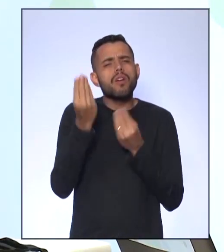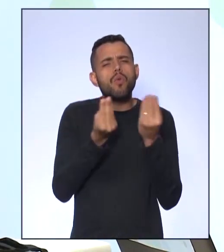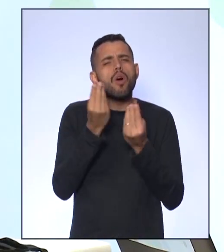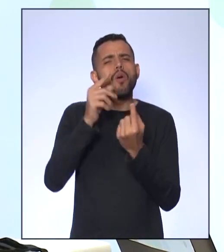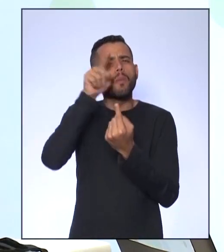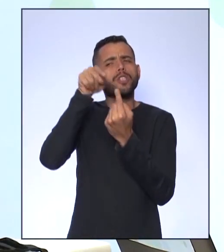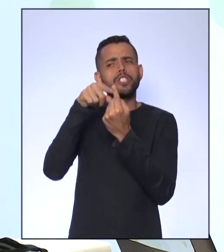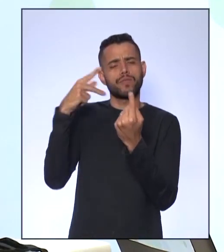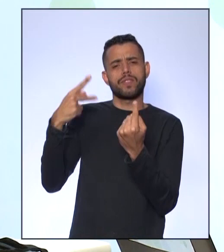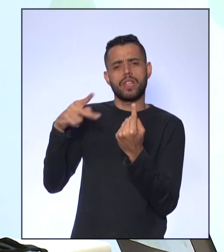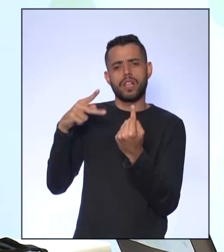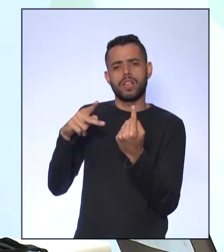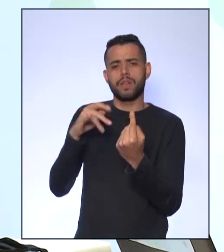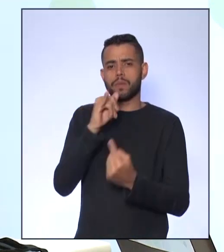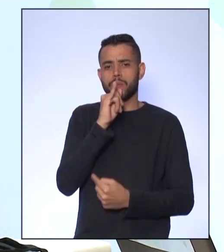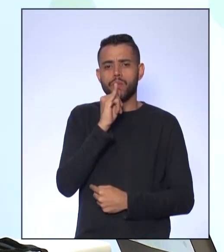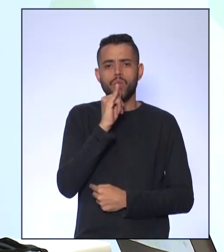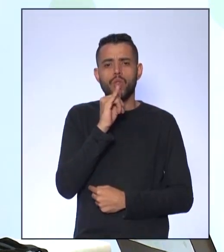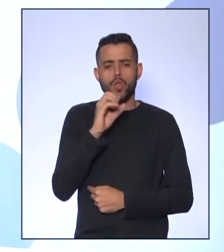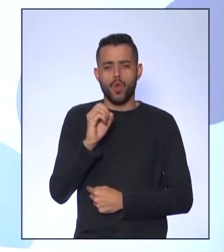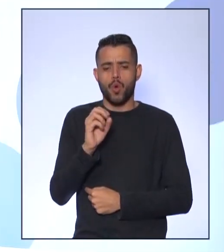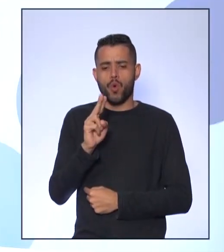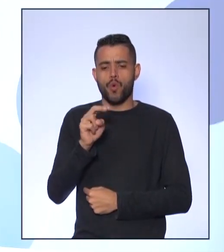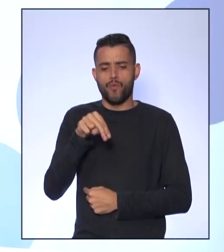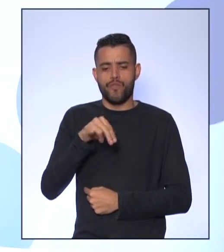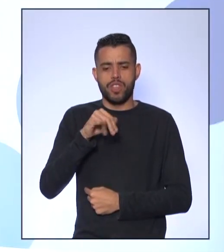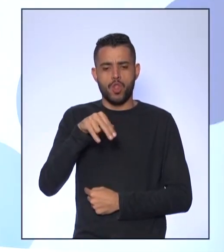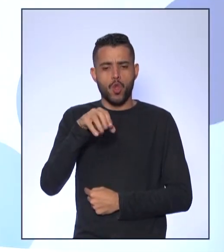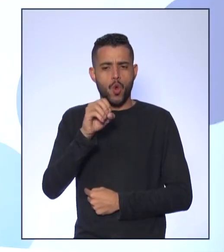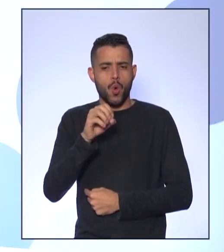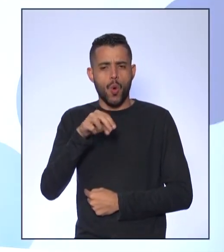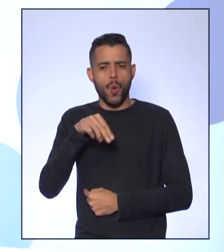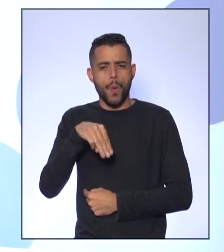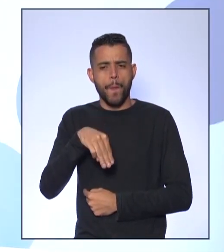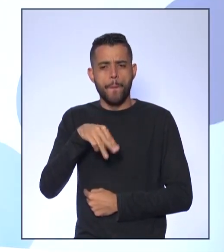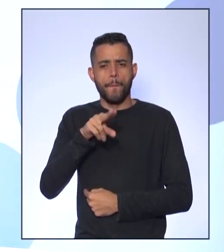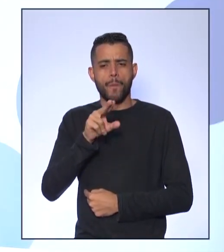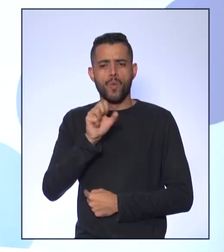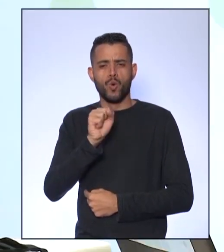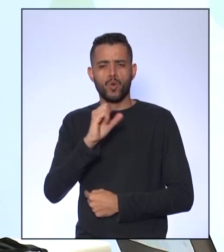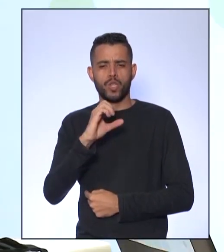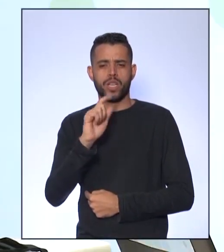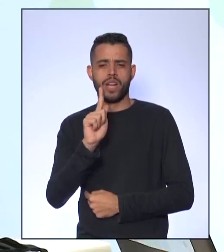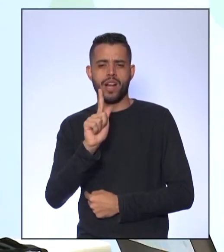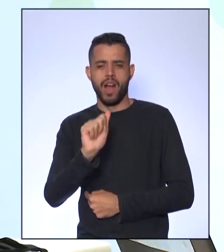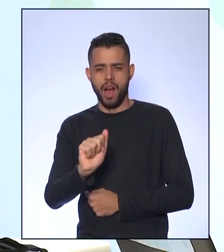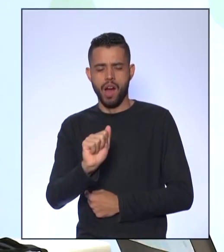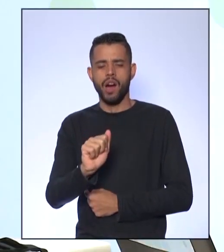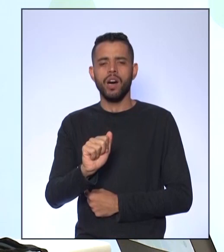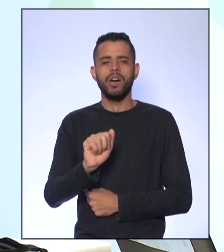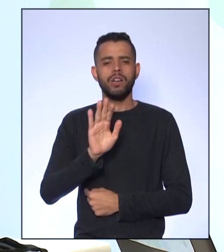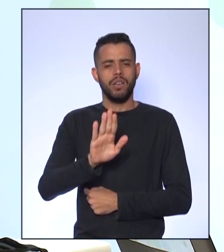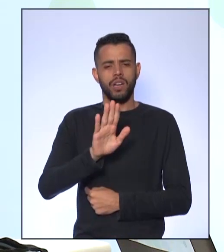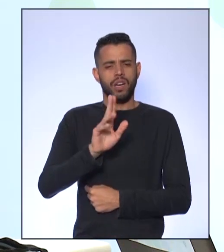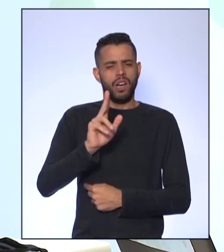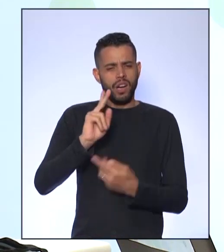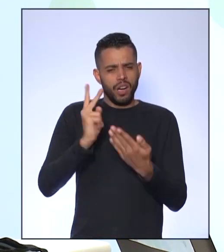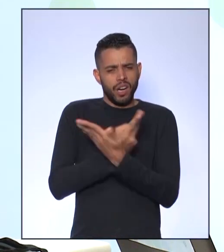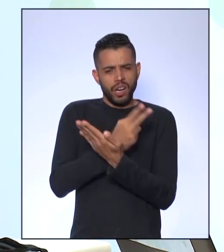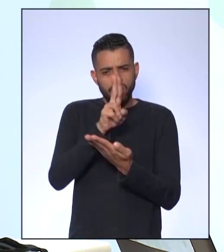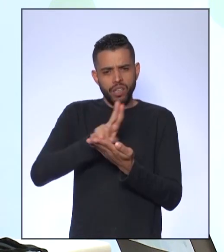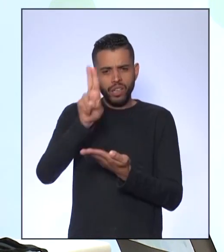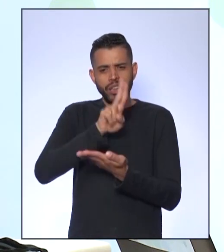com ouvindo musga? E na questão 2, é incorreto usar esse tipo de expressão? Então, dependendo do contexto e